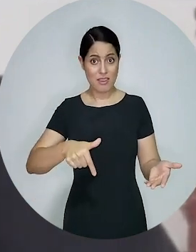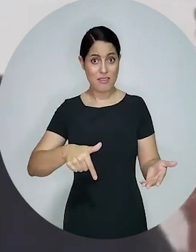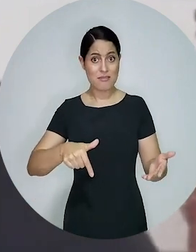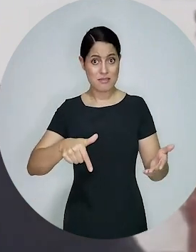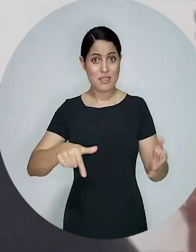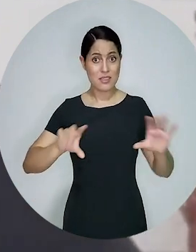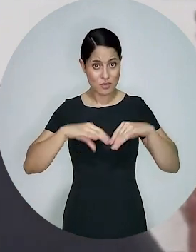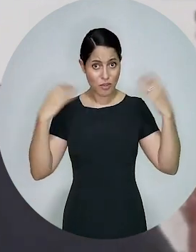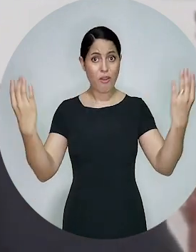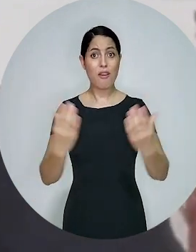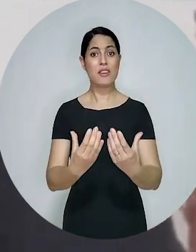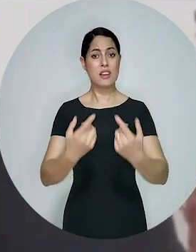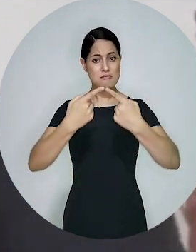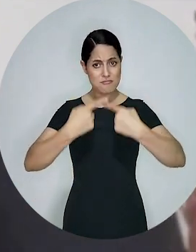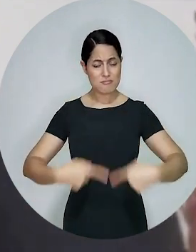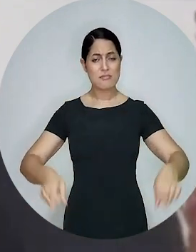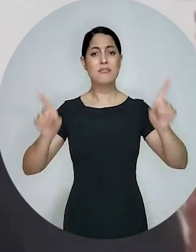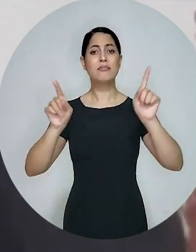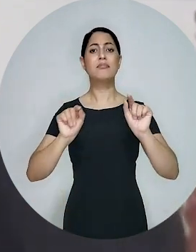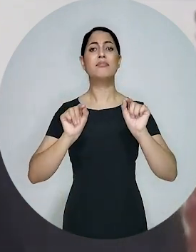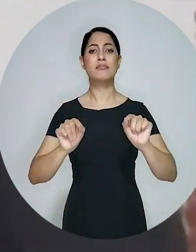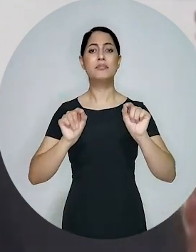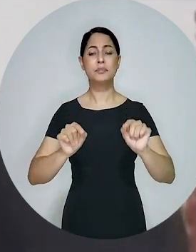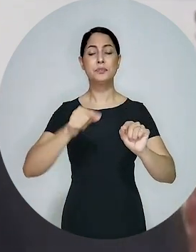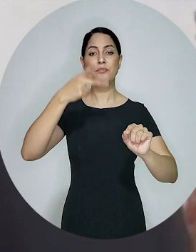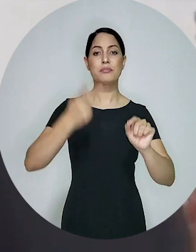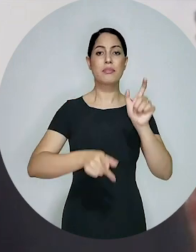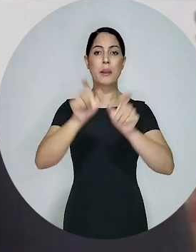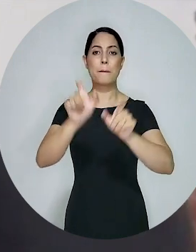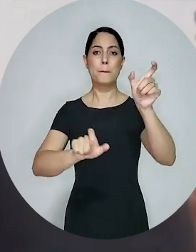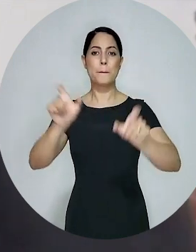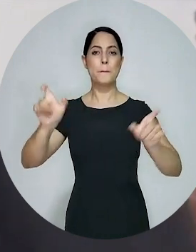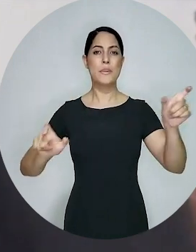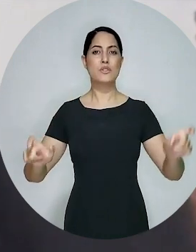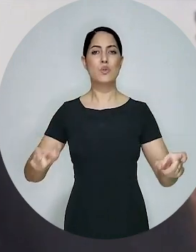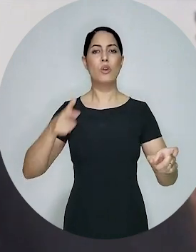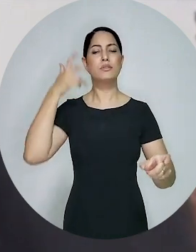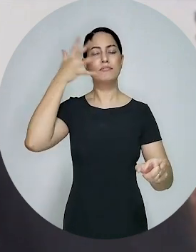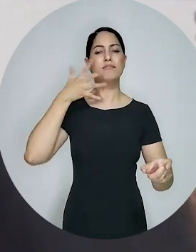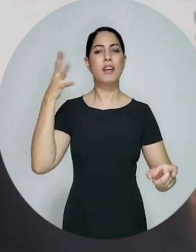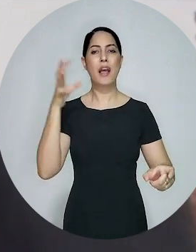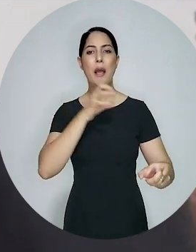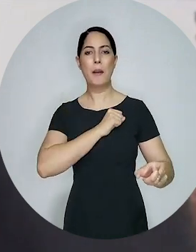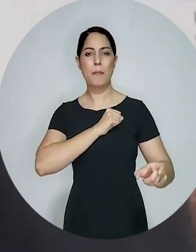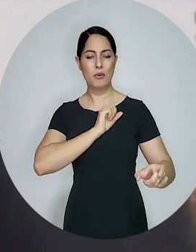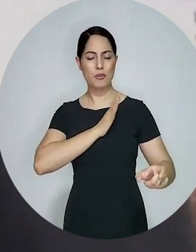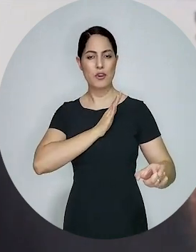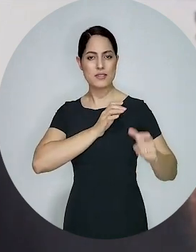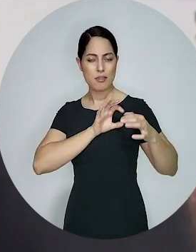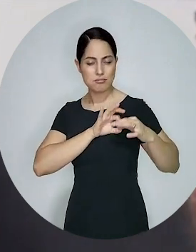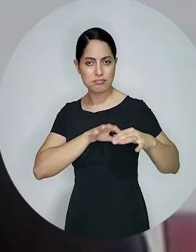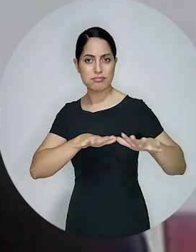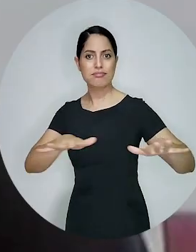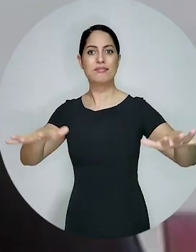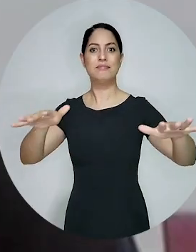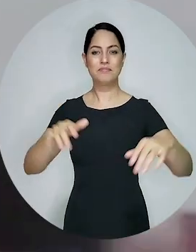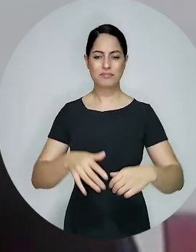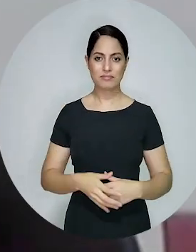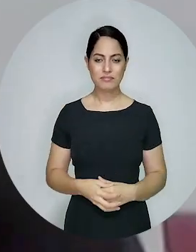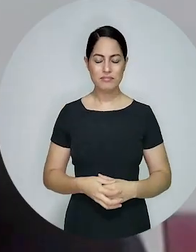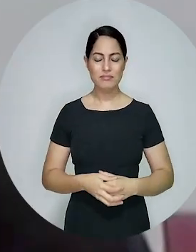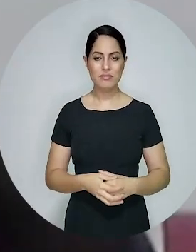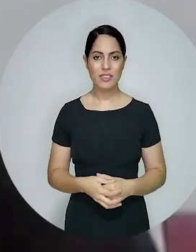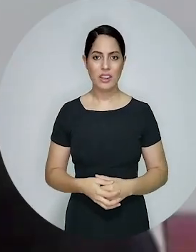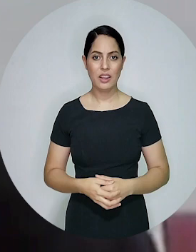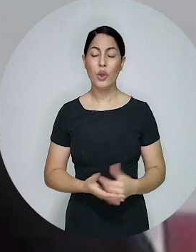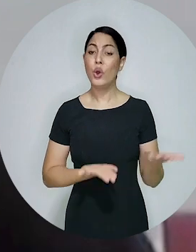que tenho a honra de declarar aberta, reúne pessoas que trazem o amor no coração. Os adolescentes